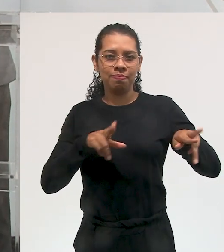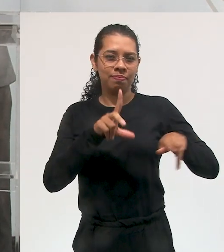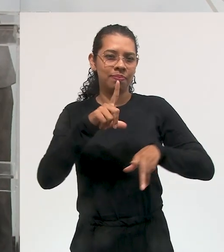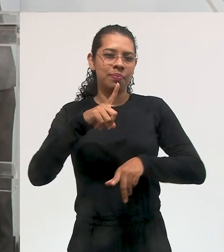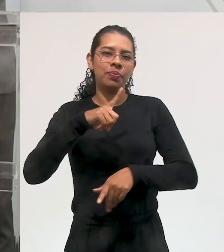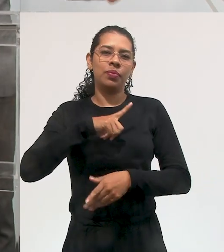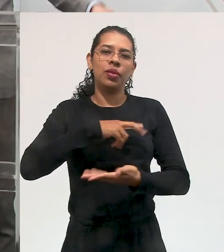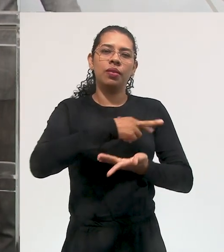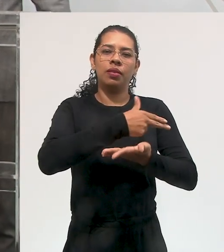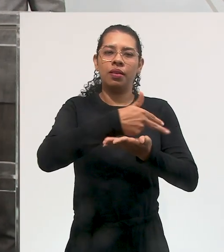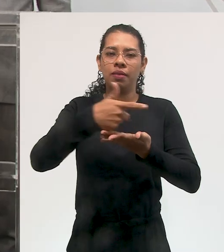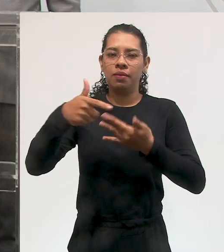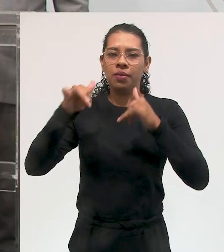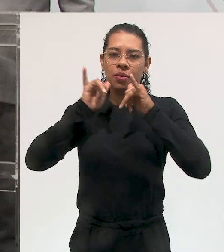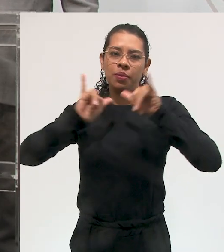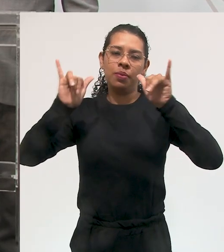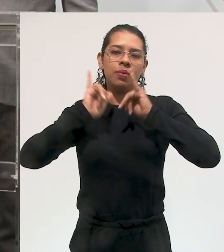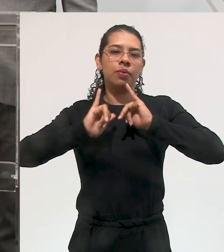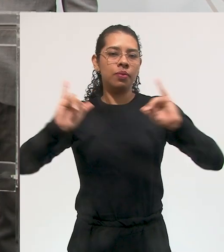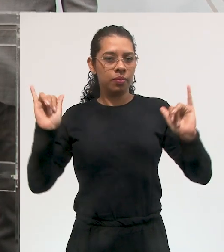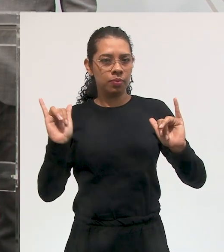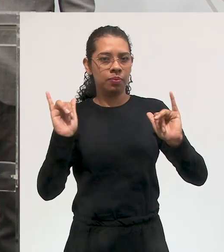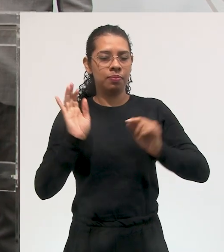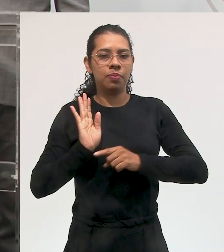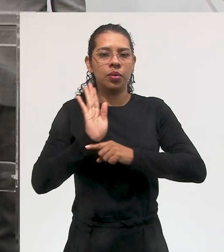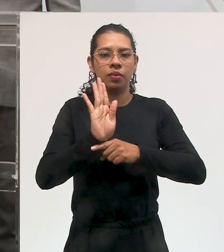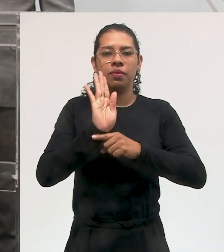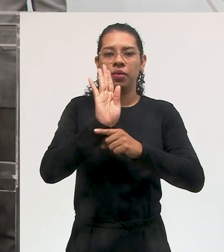forma, tem várias, né,